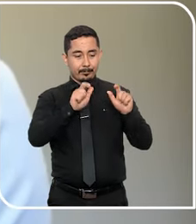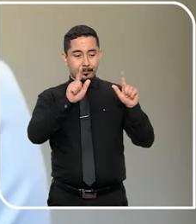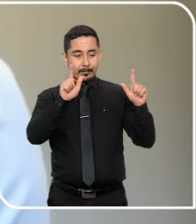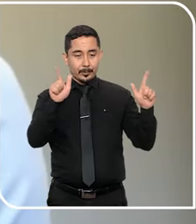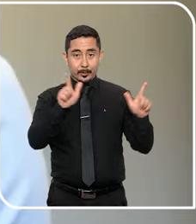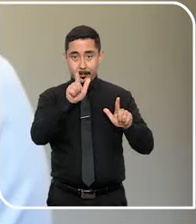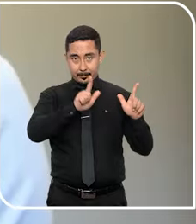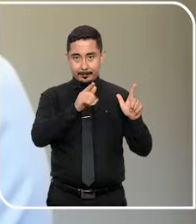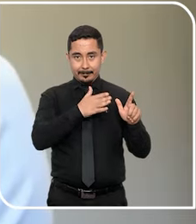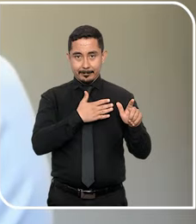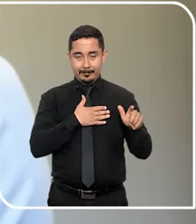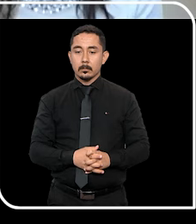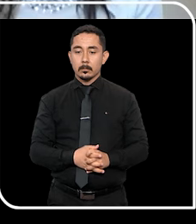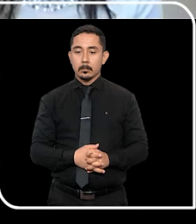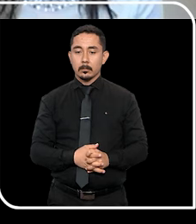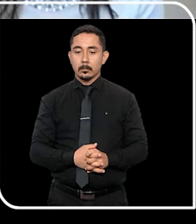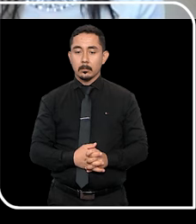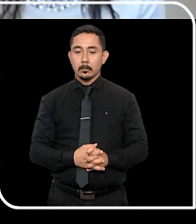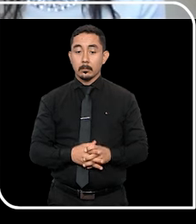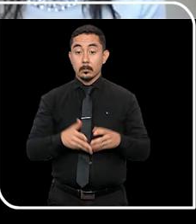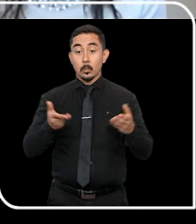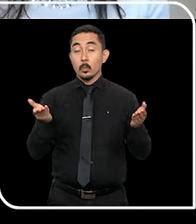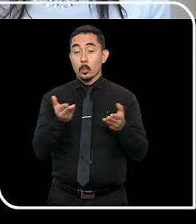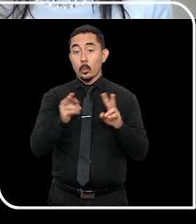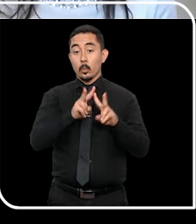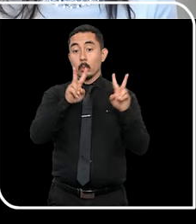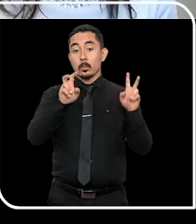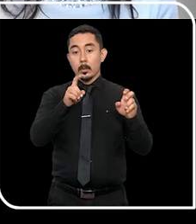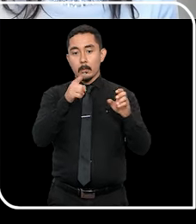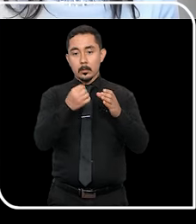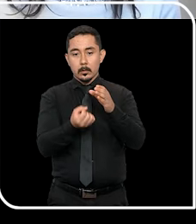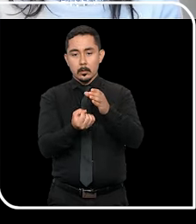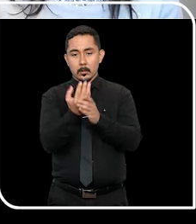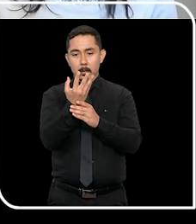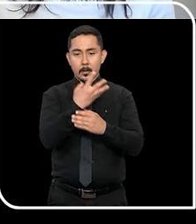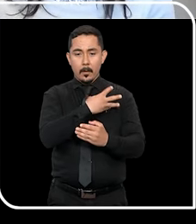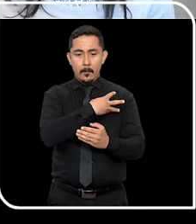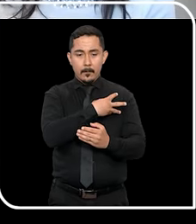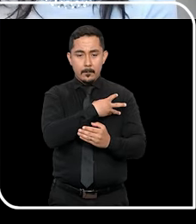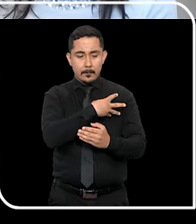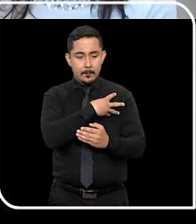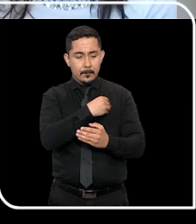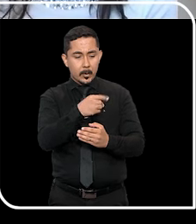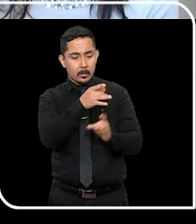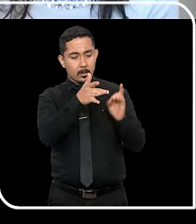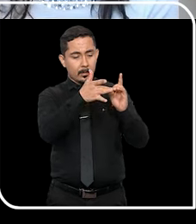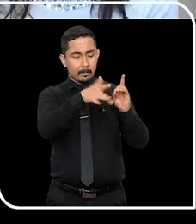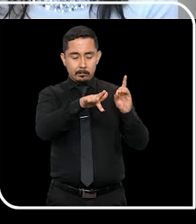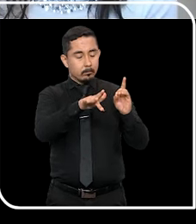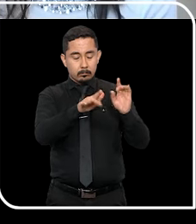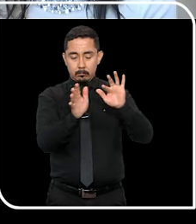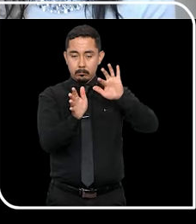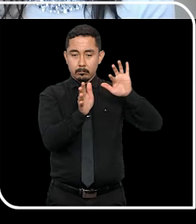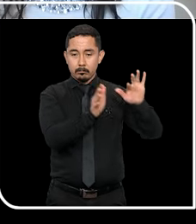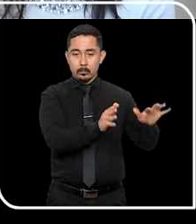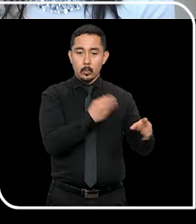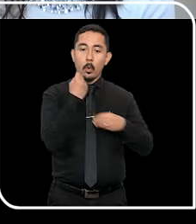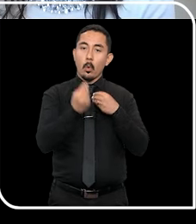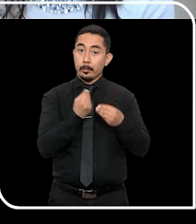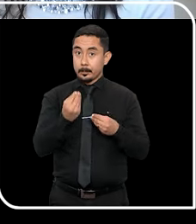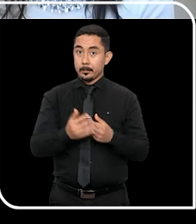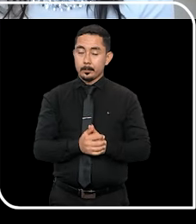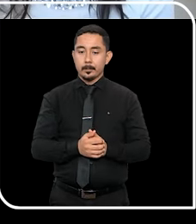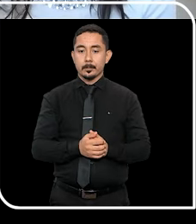minha tela então o tema hoje né como criar filhos antic capacitistas e aqui como a gente